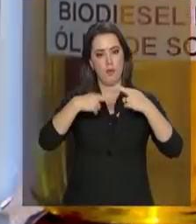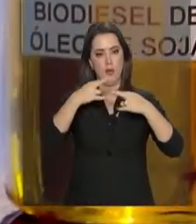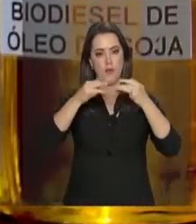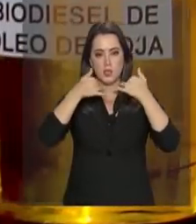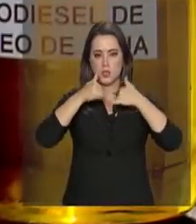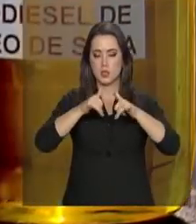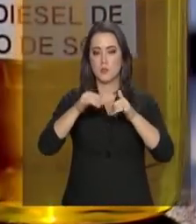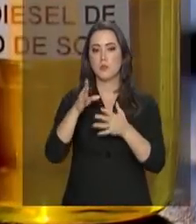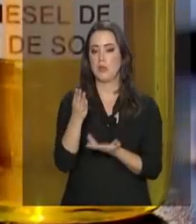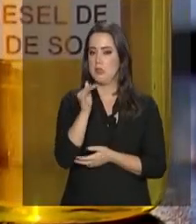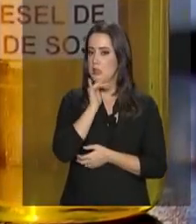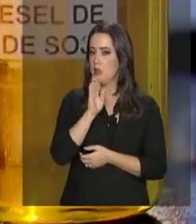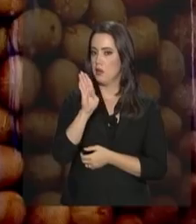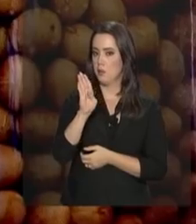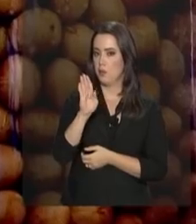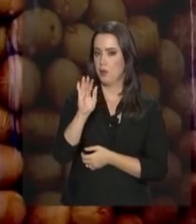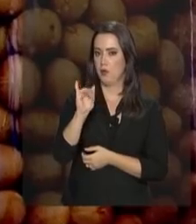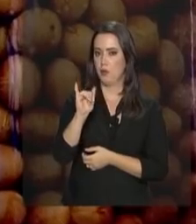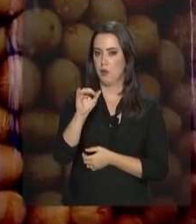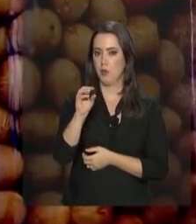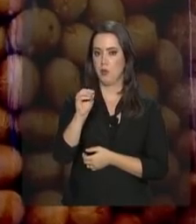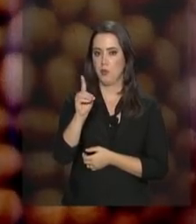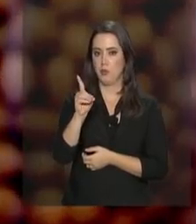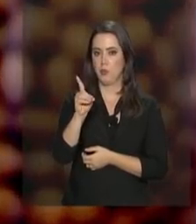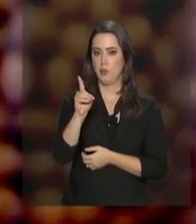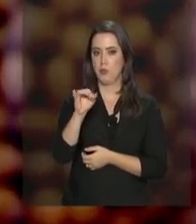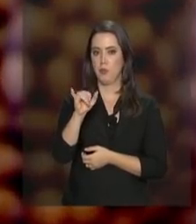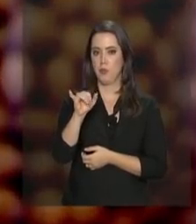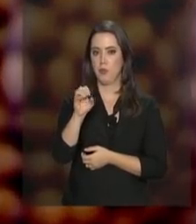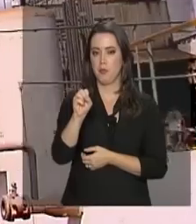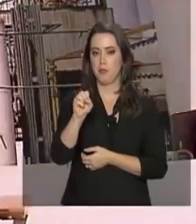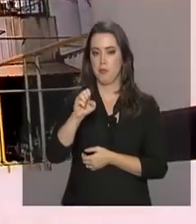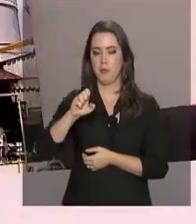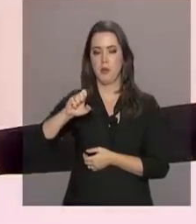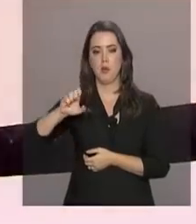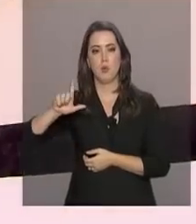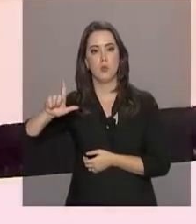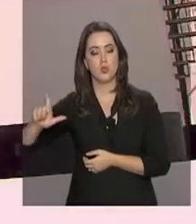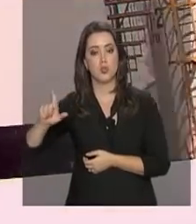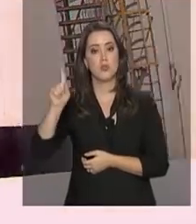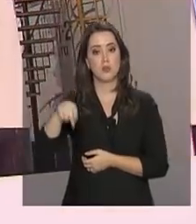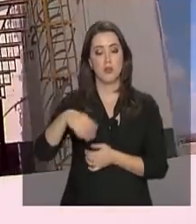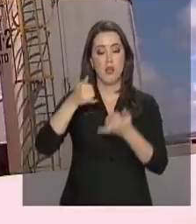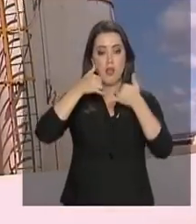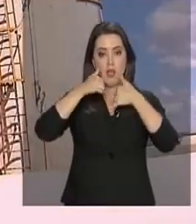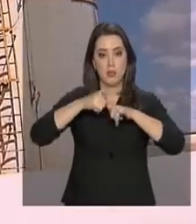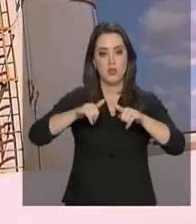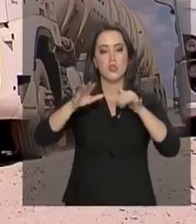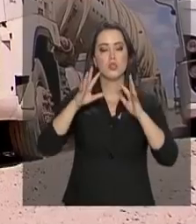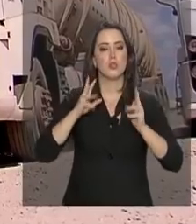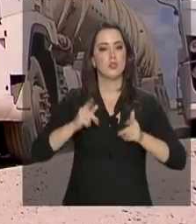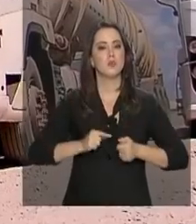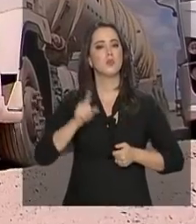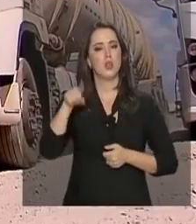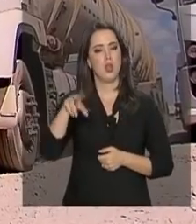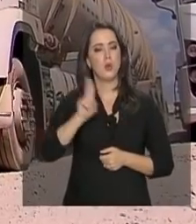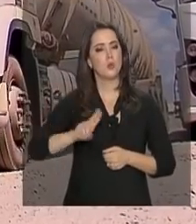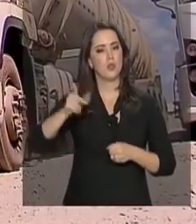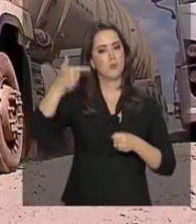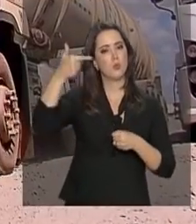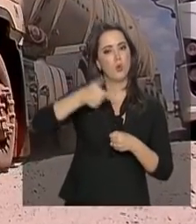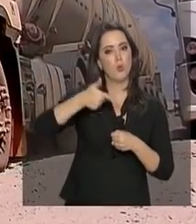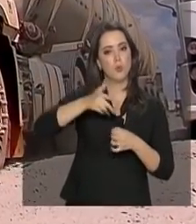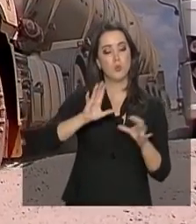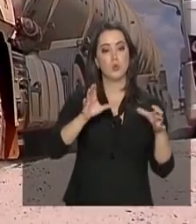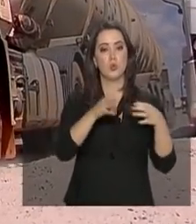produzido através de fontes vegetais como a soja é energia limpa e é usada como combustível para